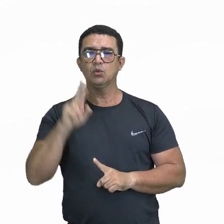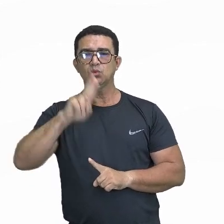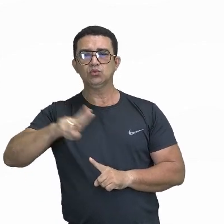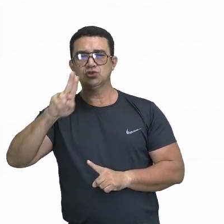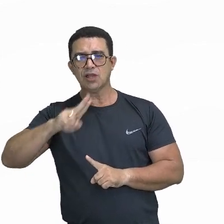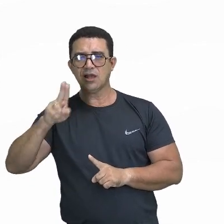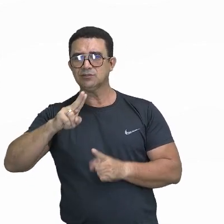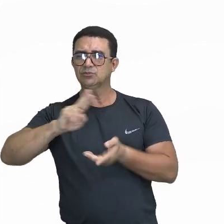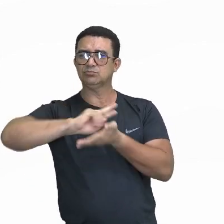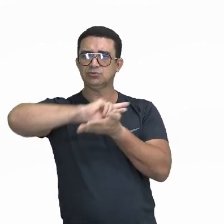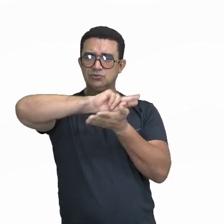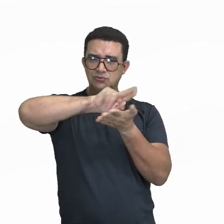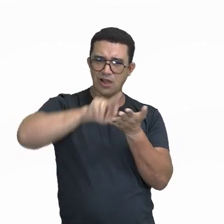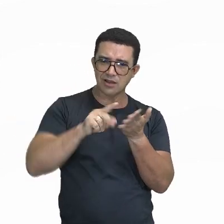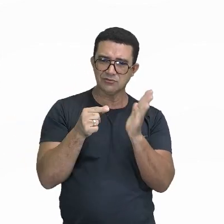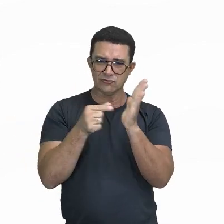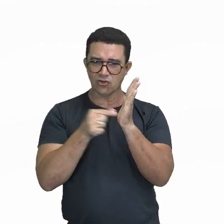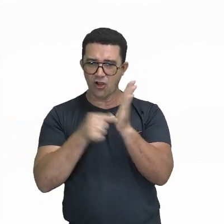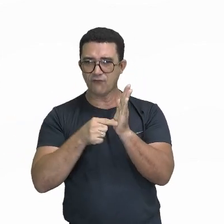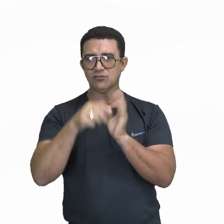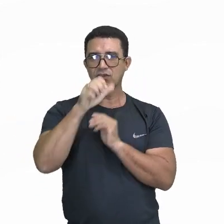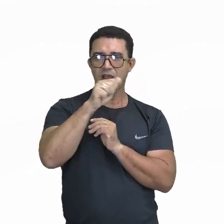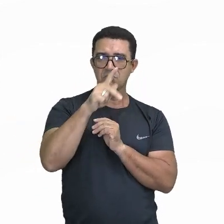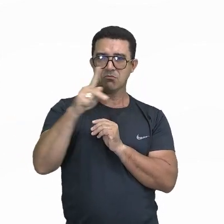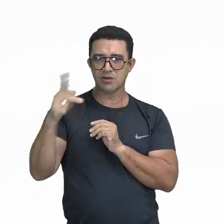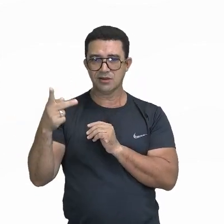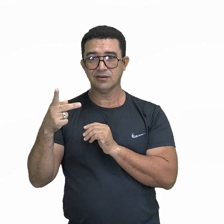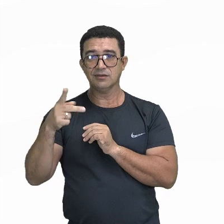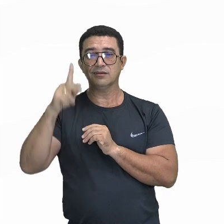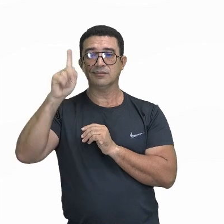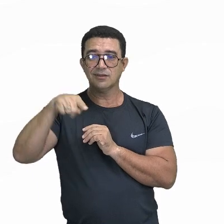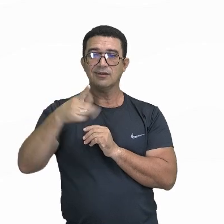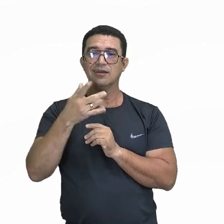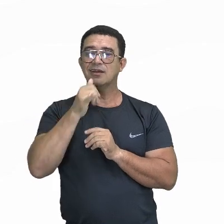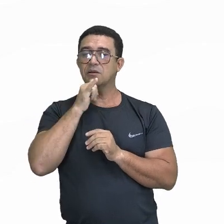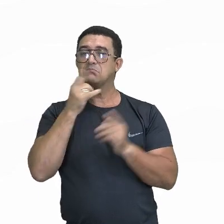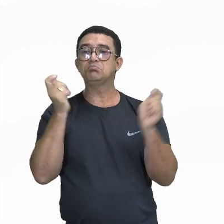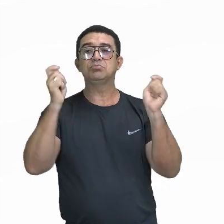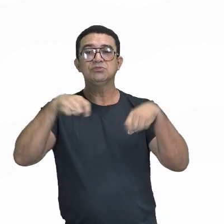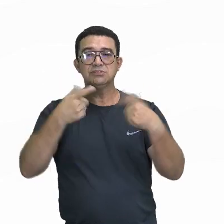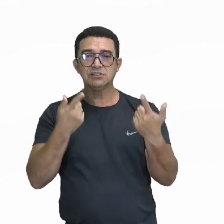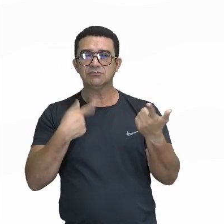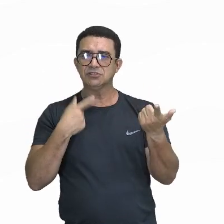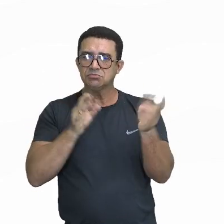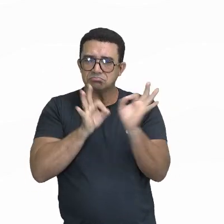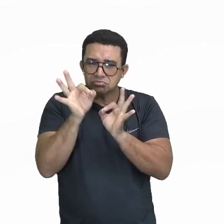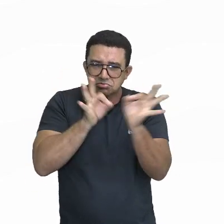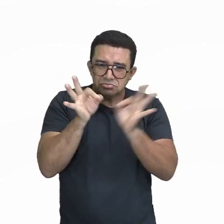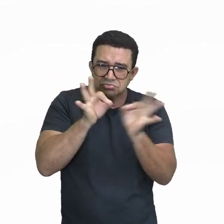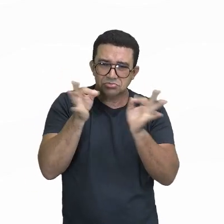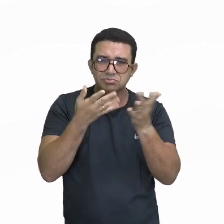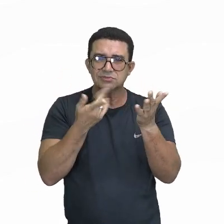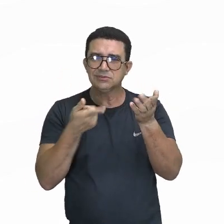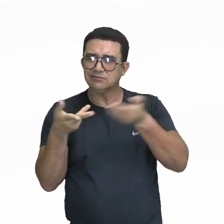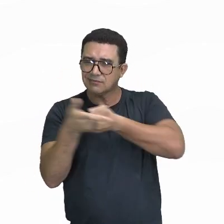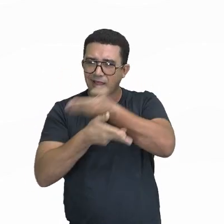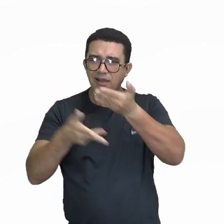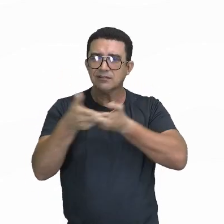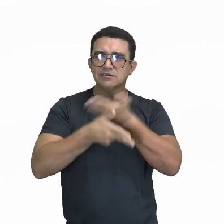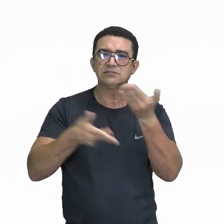novos softwares oferece uma grande possibilidade de acesso, manipulação e